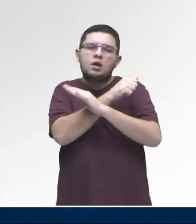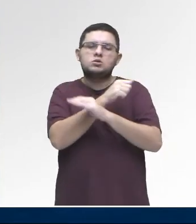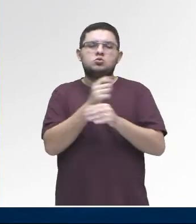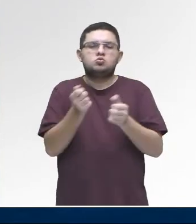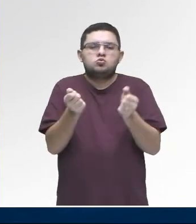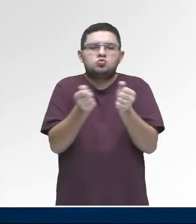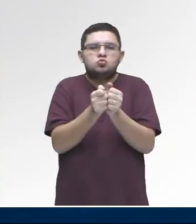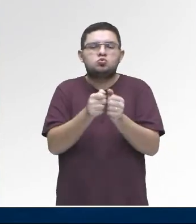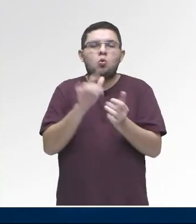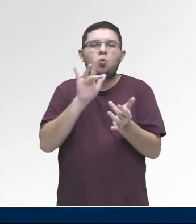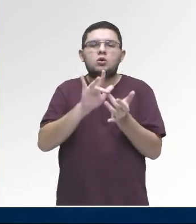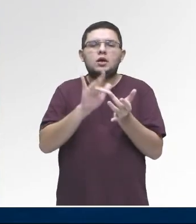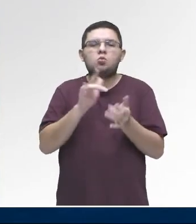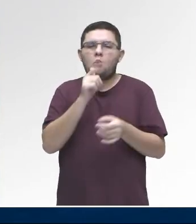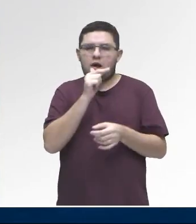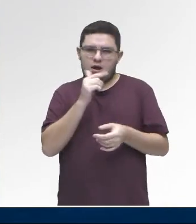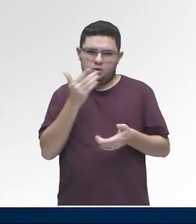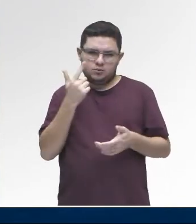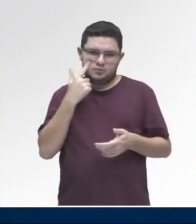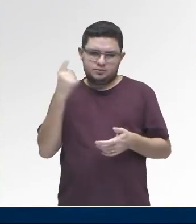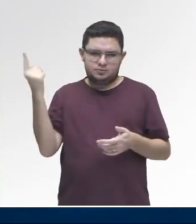a água. E